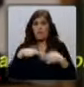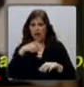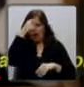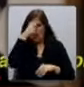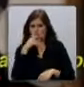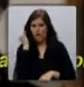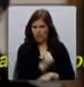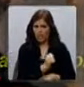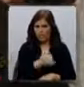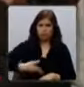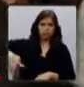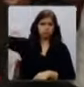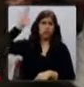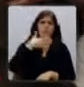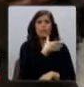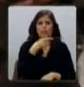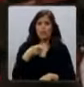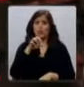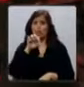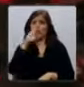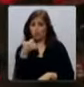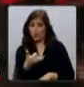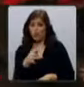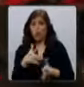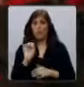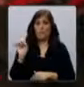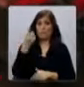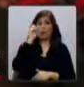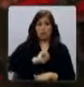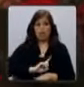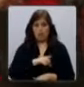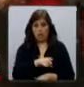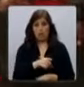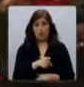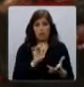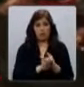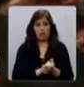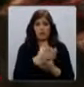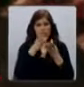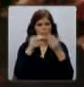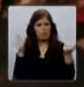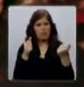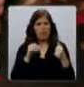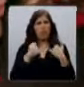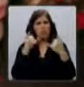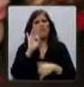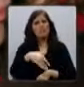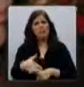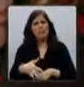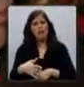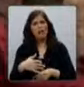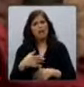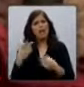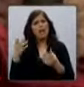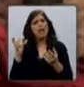dos crimes remontam em 1982 quando a primeira mulher que é-te desapareceu depois de passar um fim de semana numa casa do